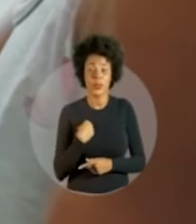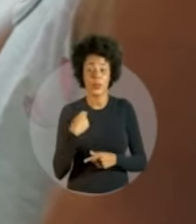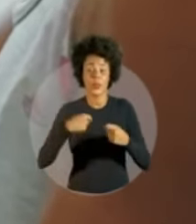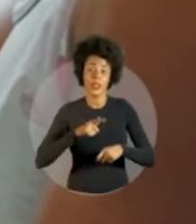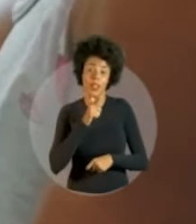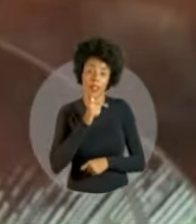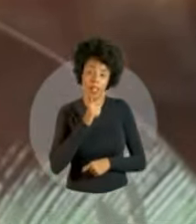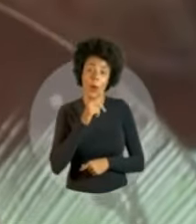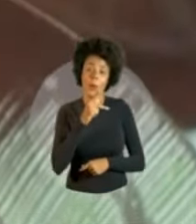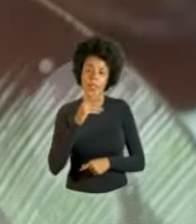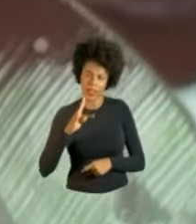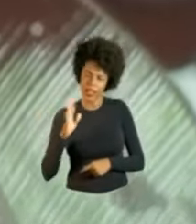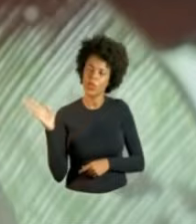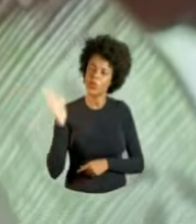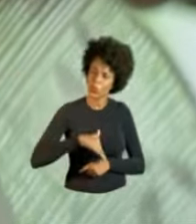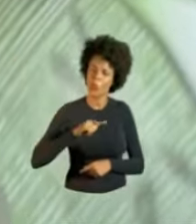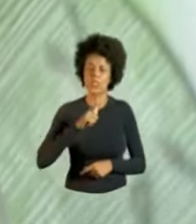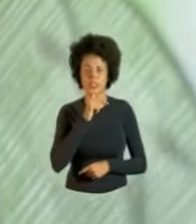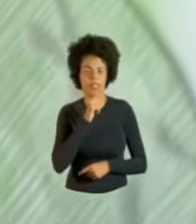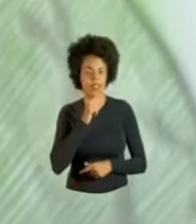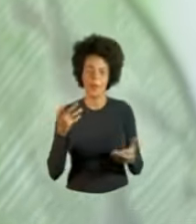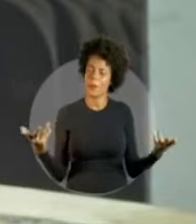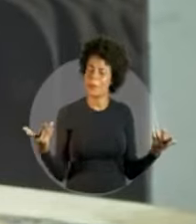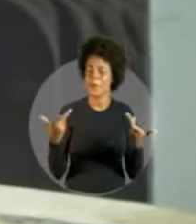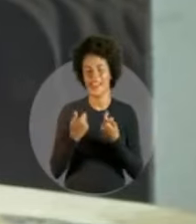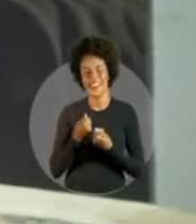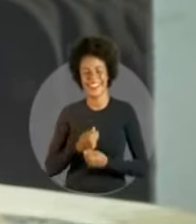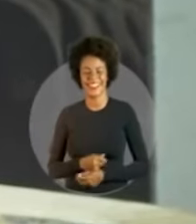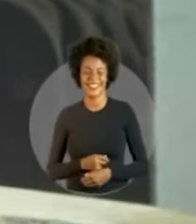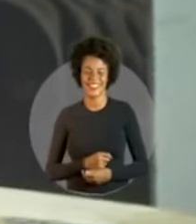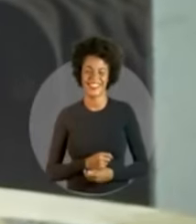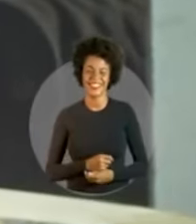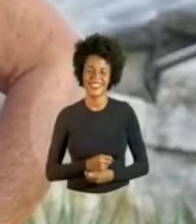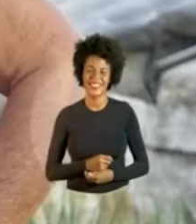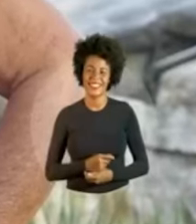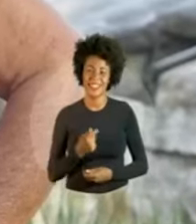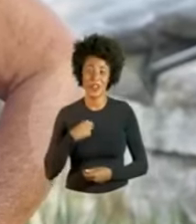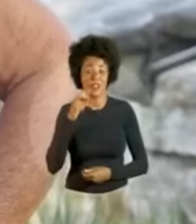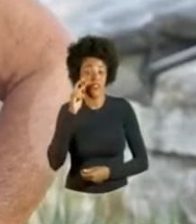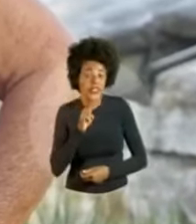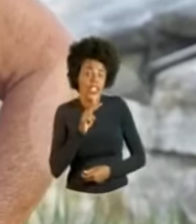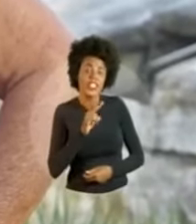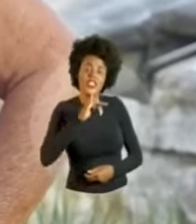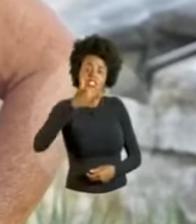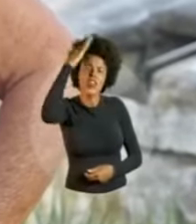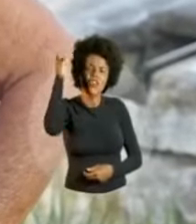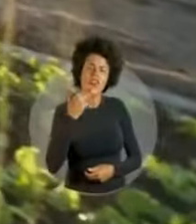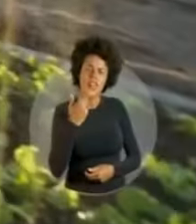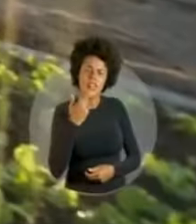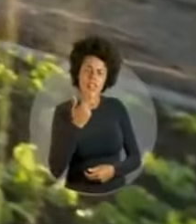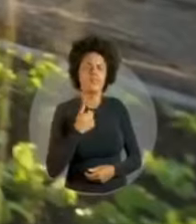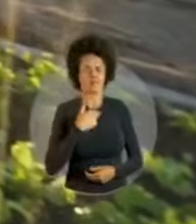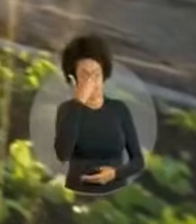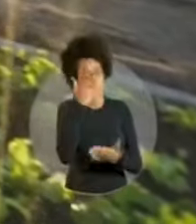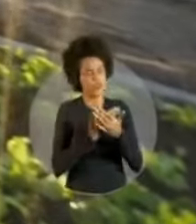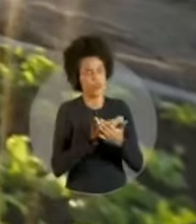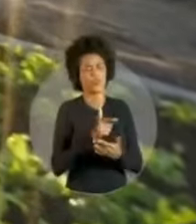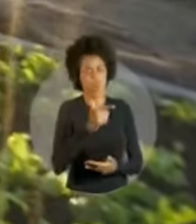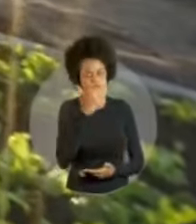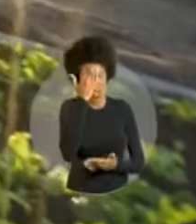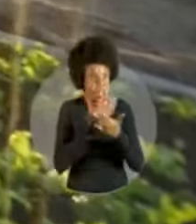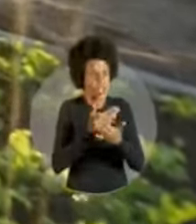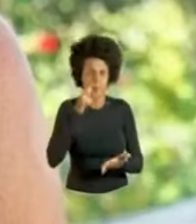água, foi o PT que trouxe a água. Tá maravilhoso. Quando eu vejo Jerônimo falar, eu confio. Eu acredito muito